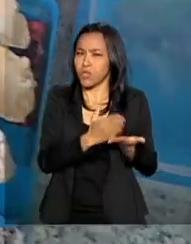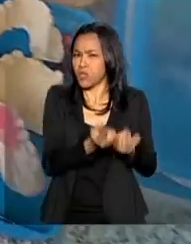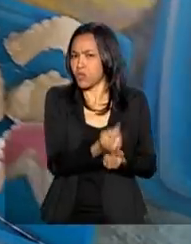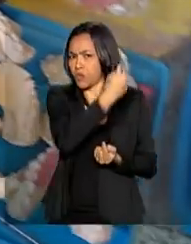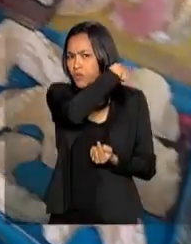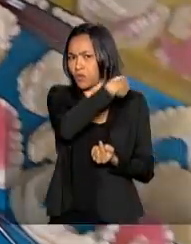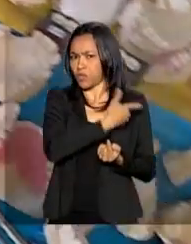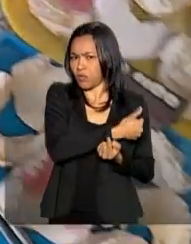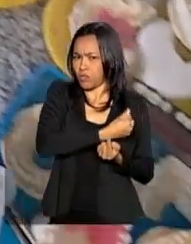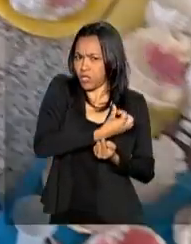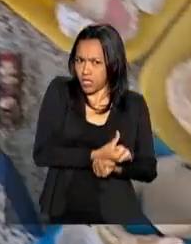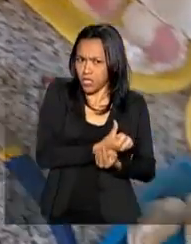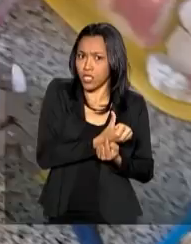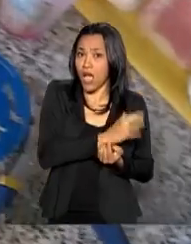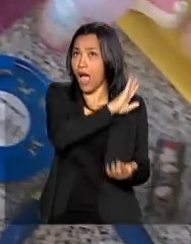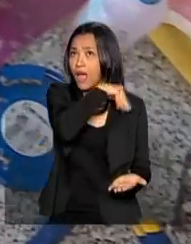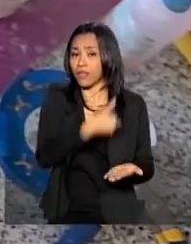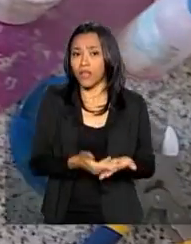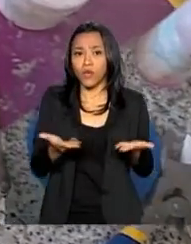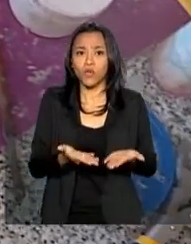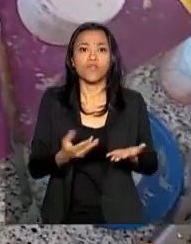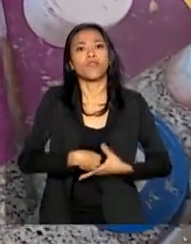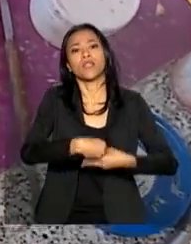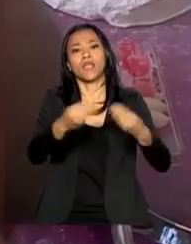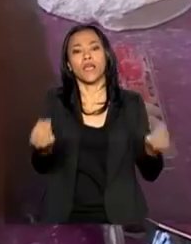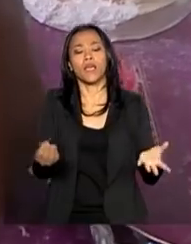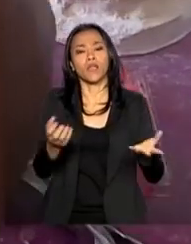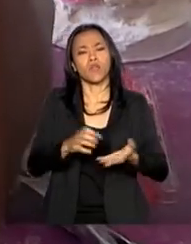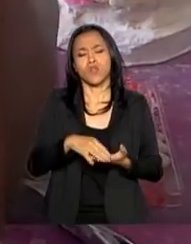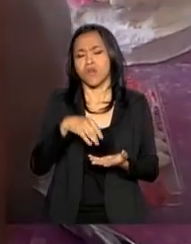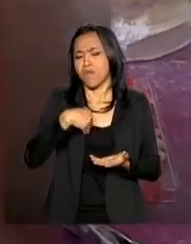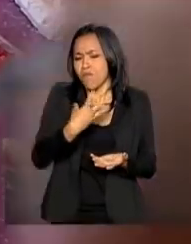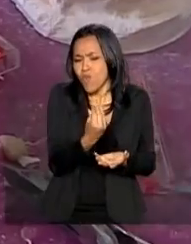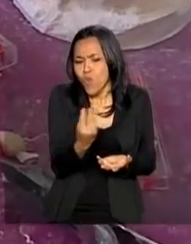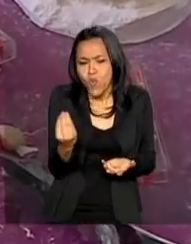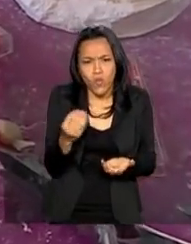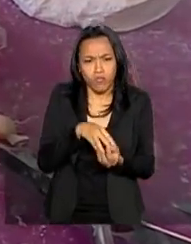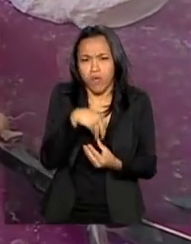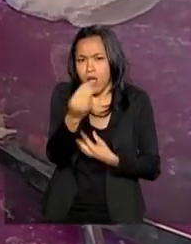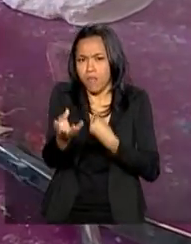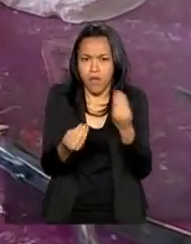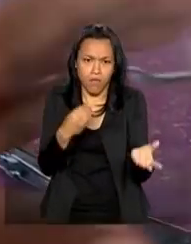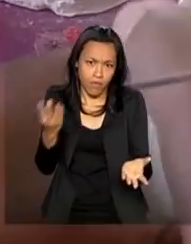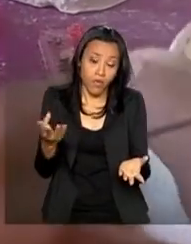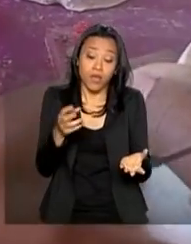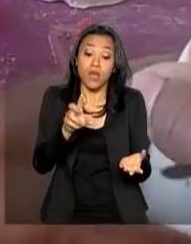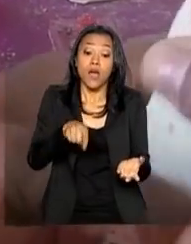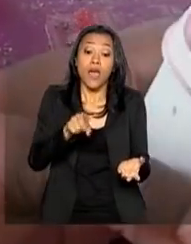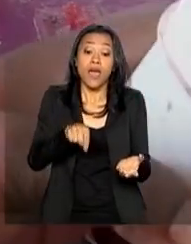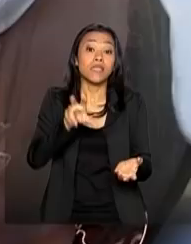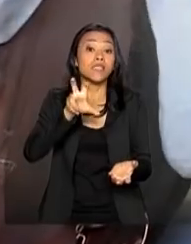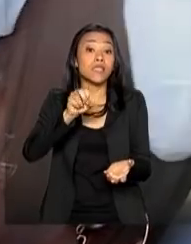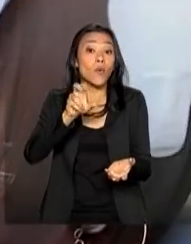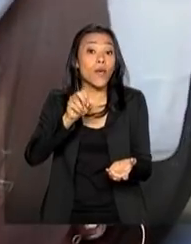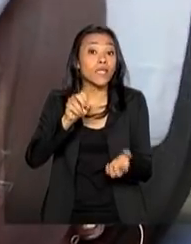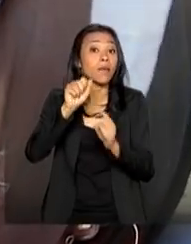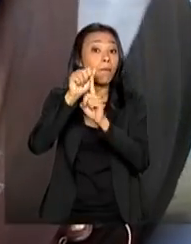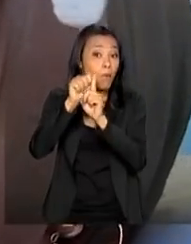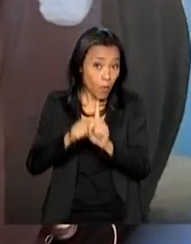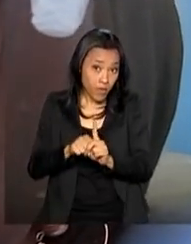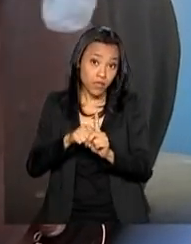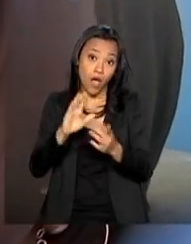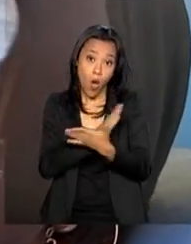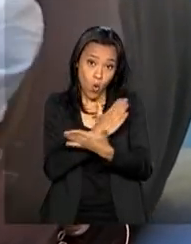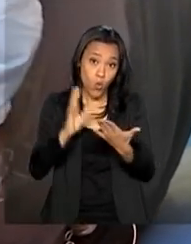De lá para cá, já foram entregues cerca de 1.500 próteses, parciais ou totais. A média é de 50 por mês. Algumas